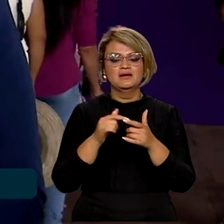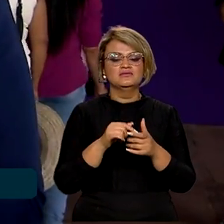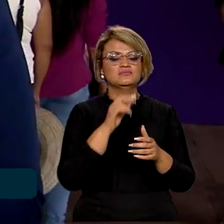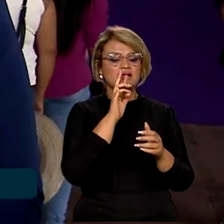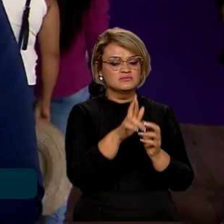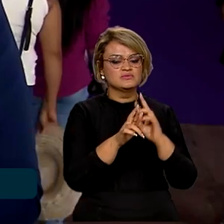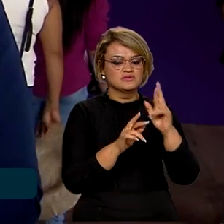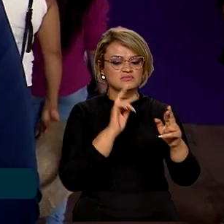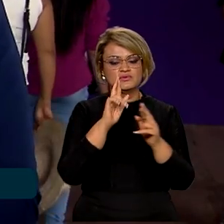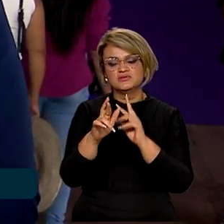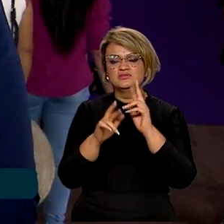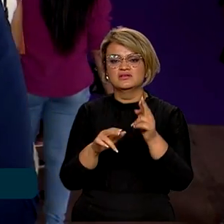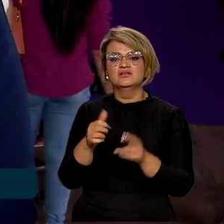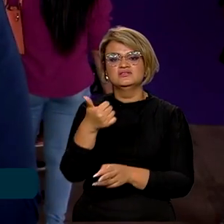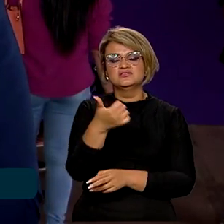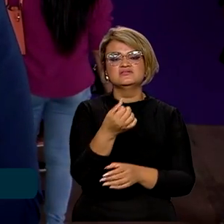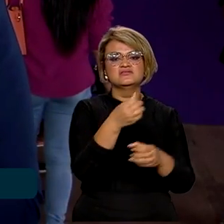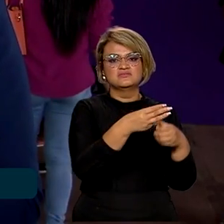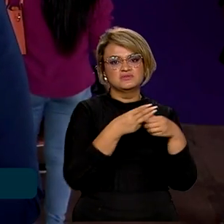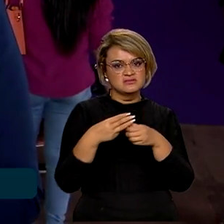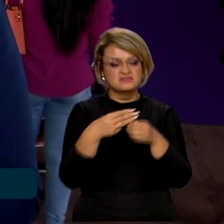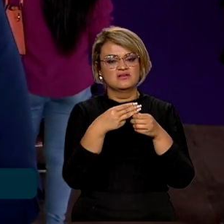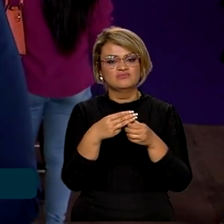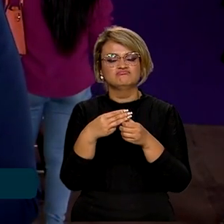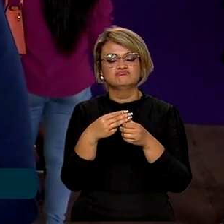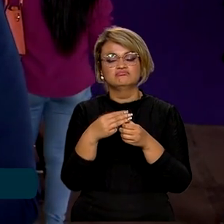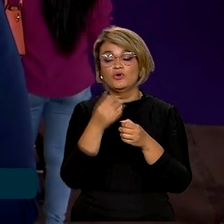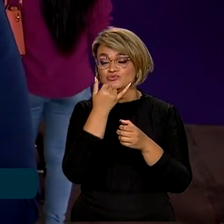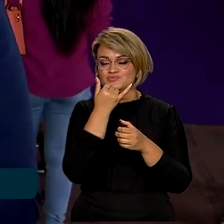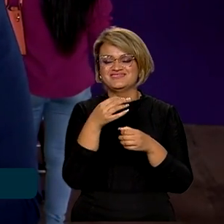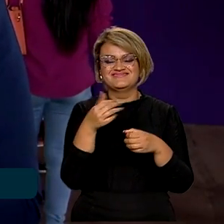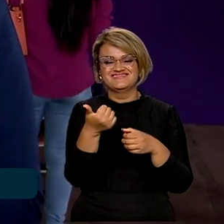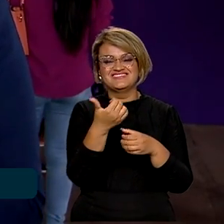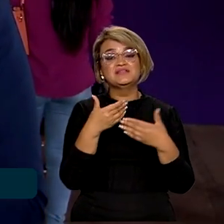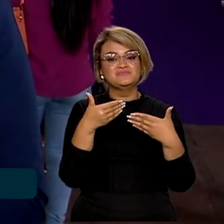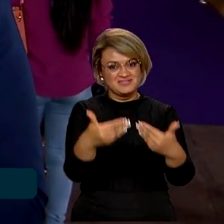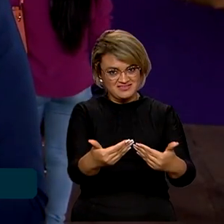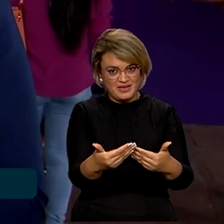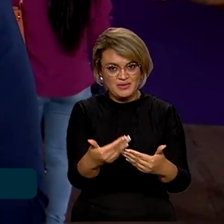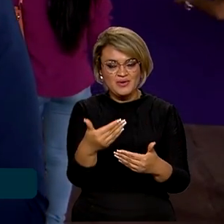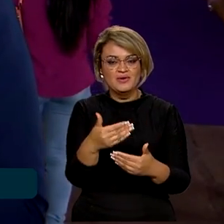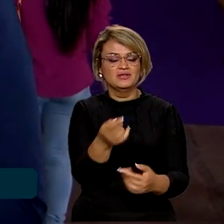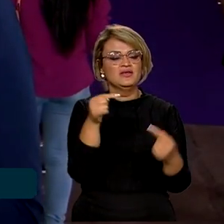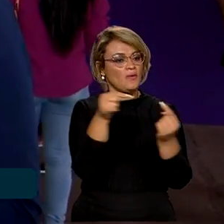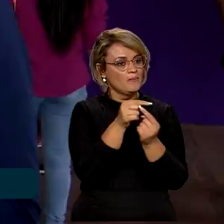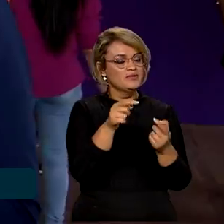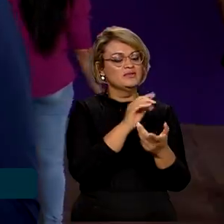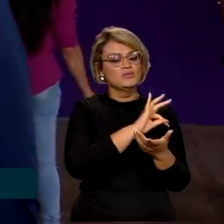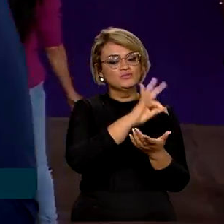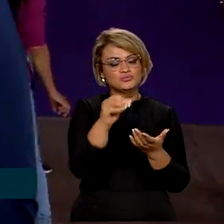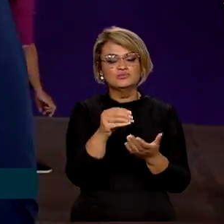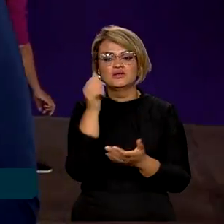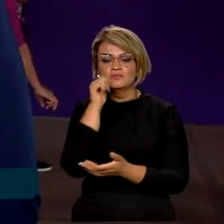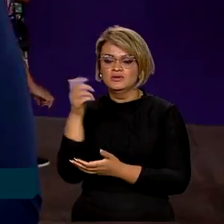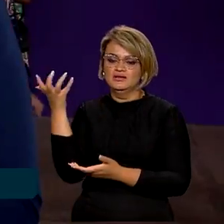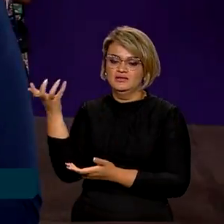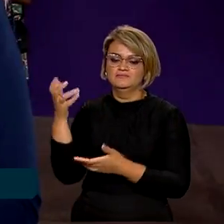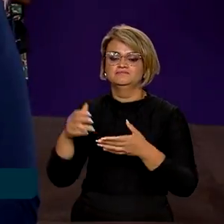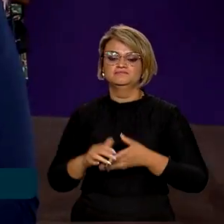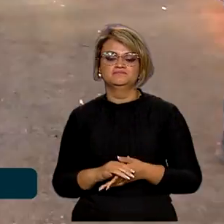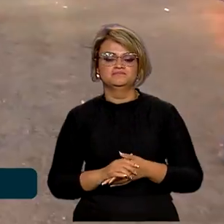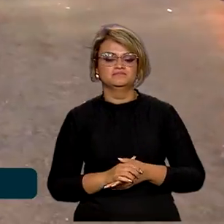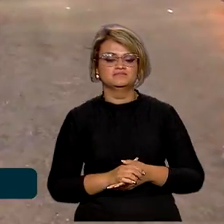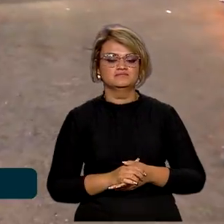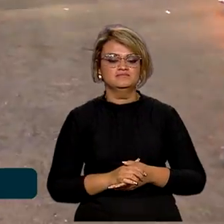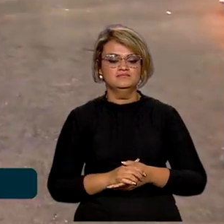resposta de 16 ministérios responsáveis por ações relacionadas a tudo que as margaridas